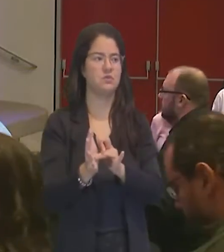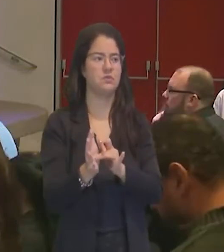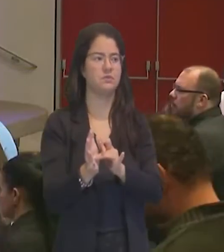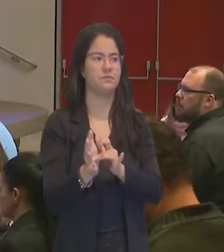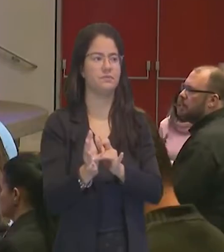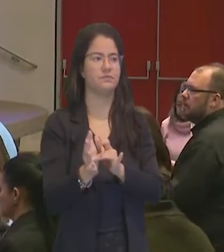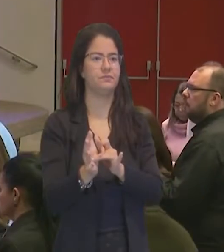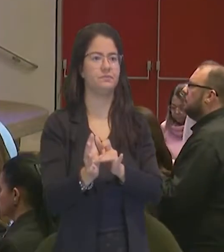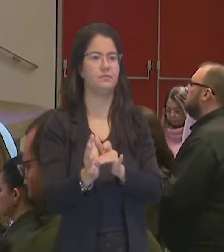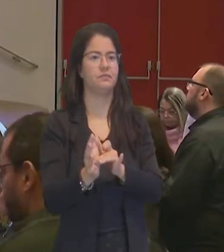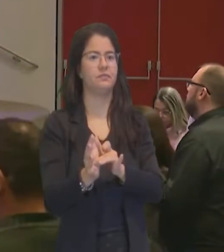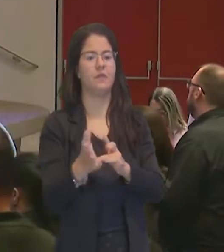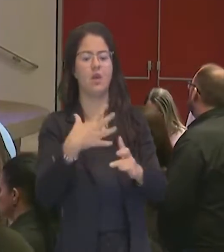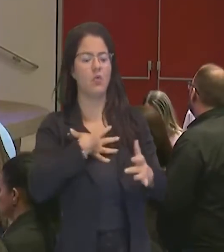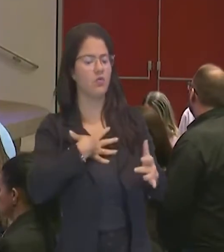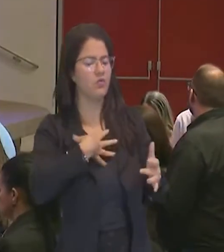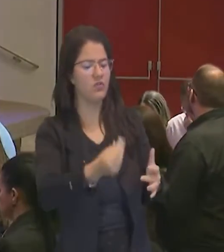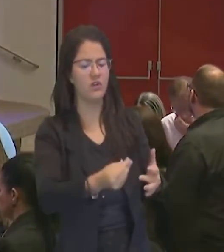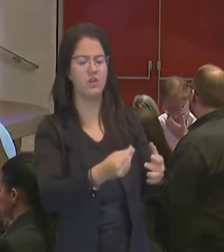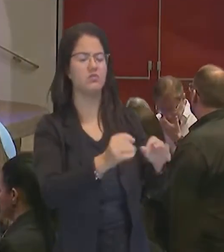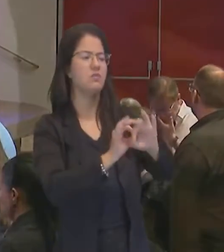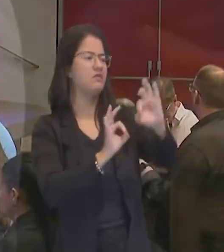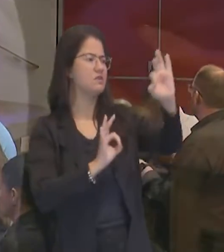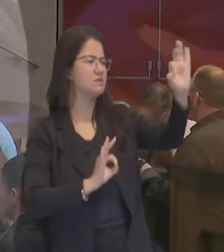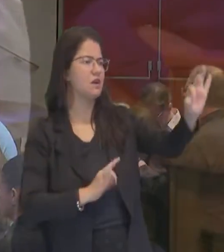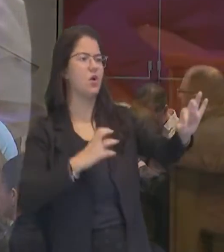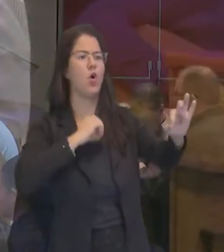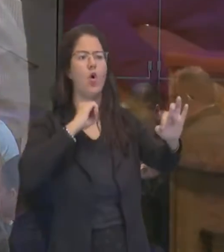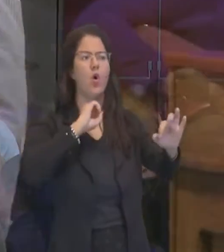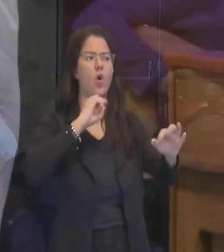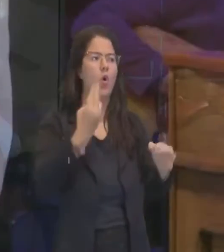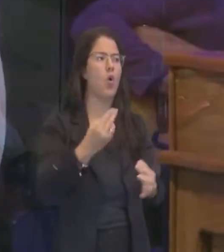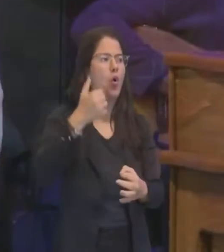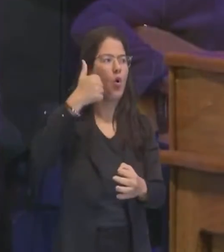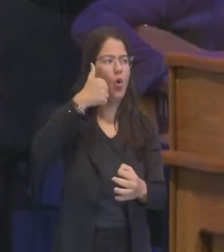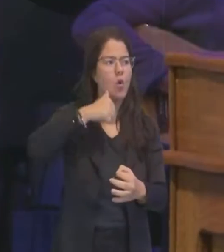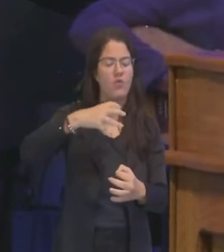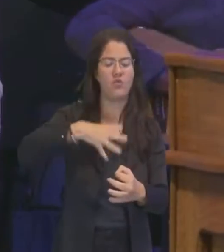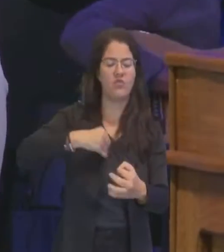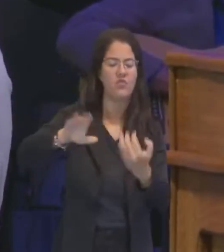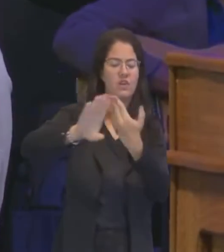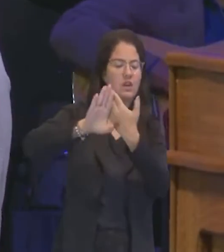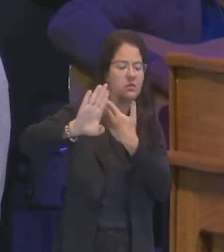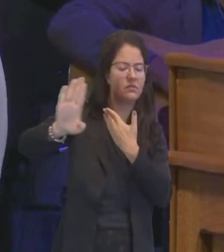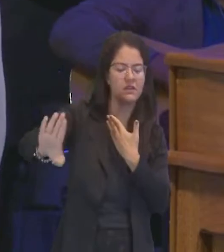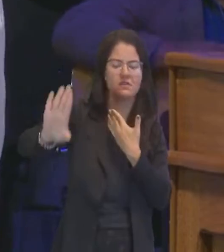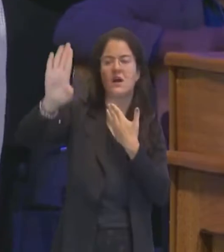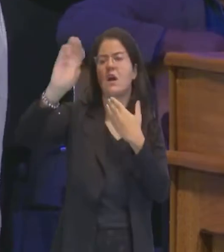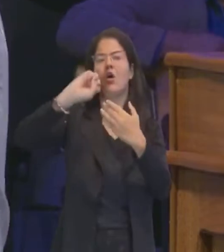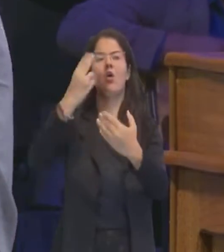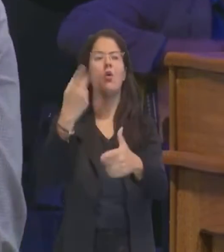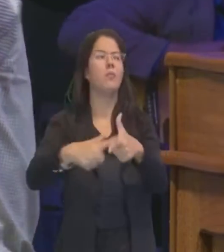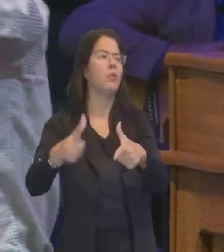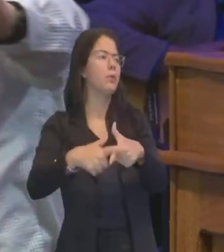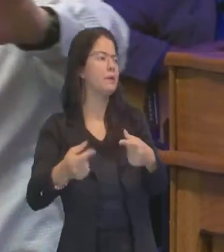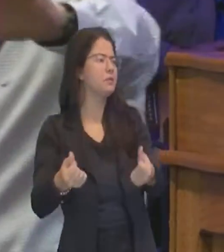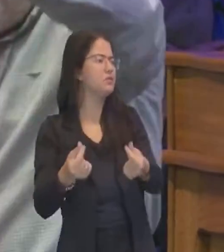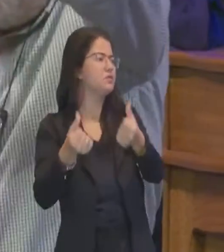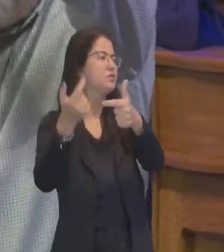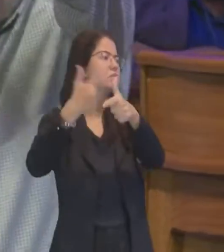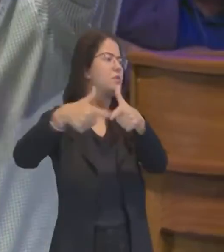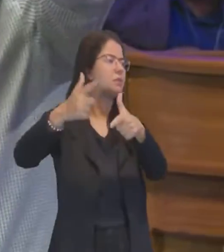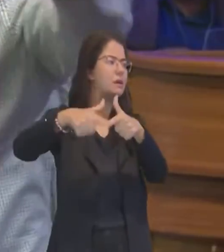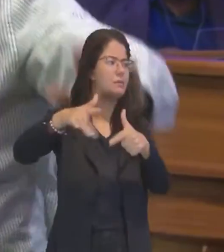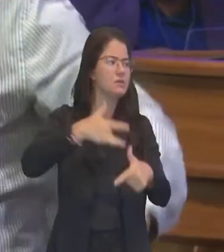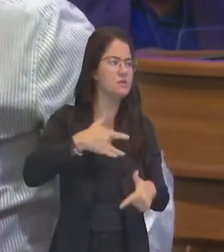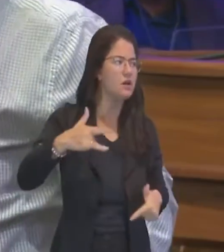Um filho que está longe, uma filha que está afastada, um problema financeiro, um problema de saúde,